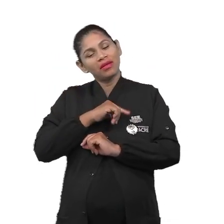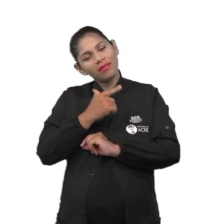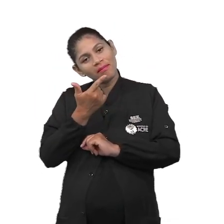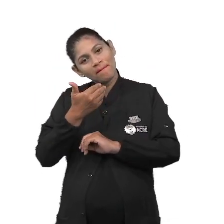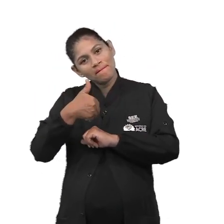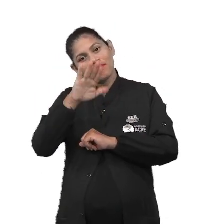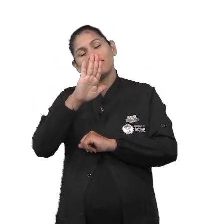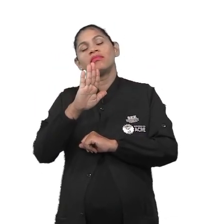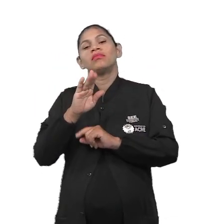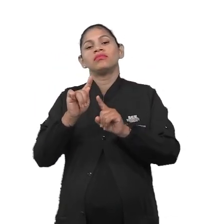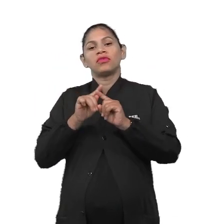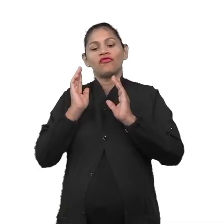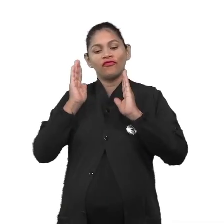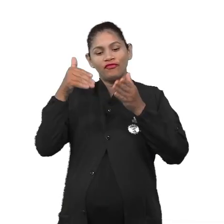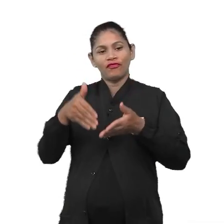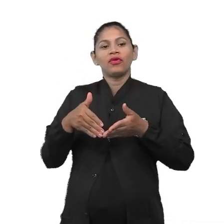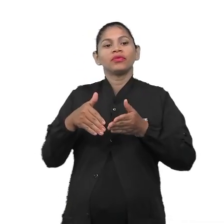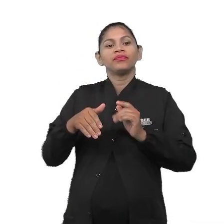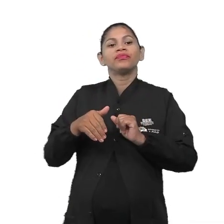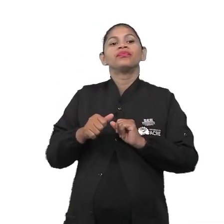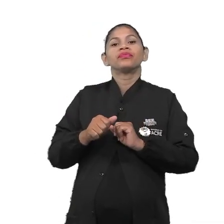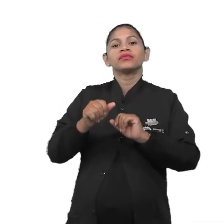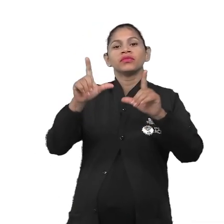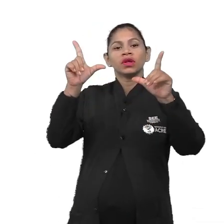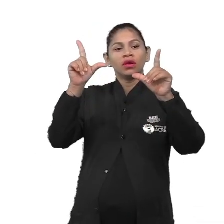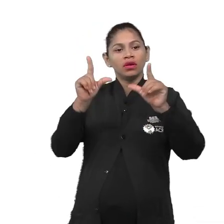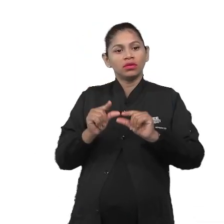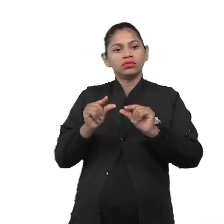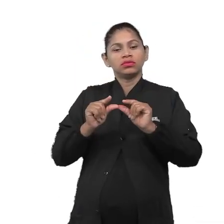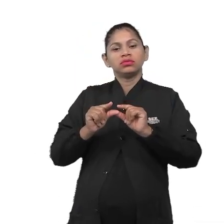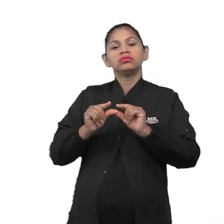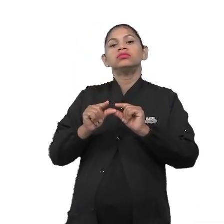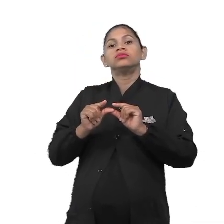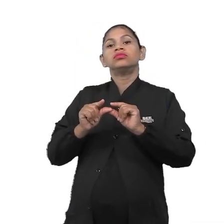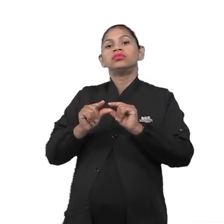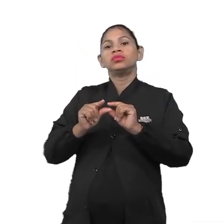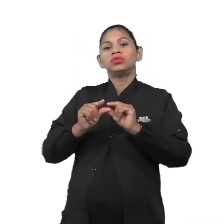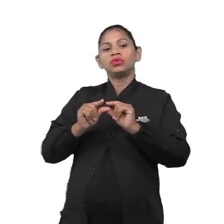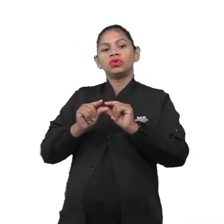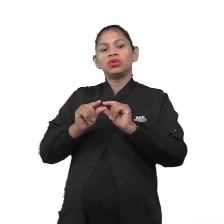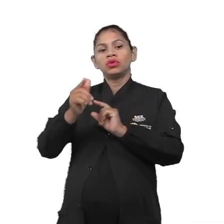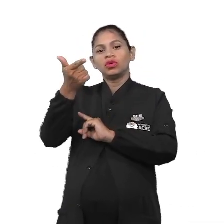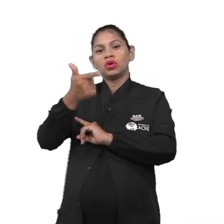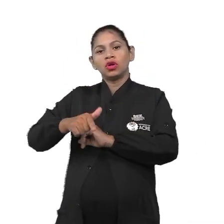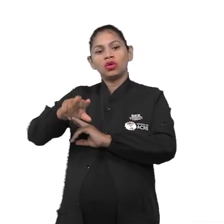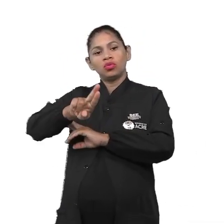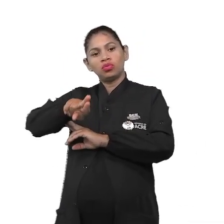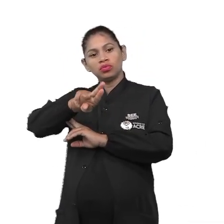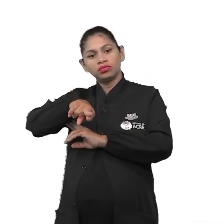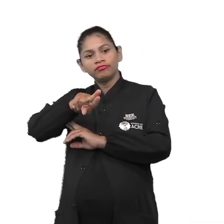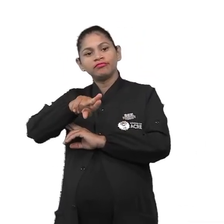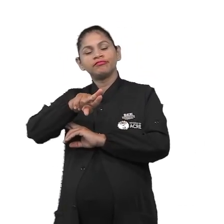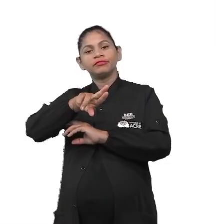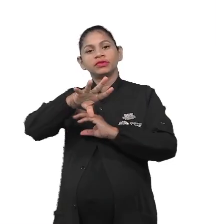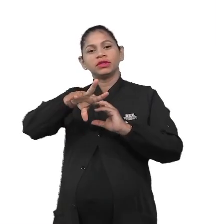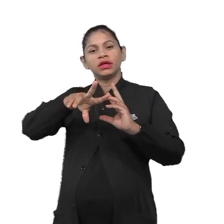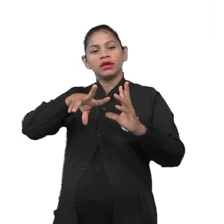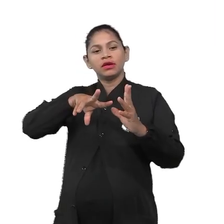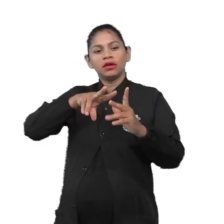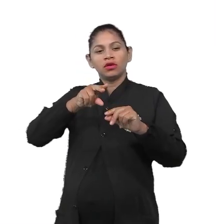reduzir, reutilizar, reciclar e minimizar o desperdício.